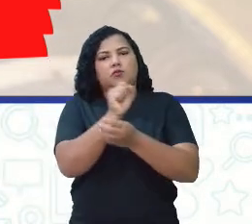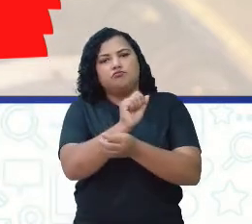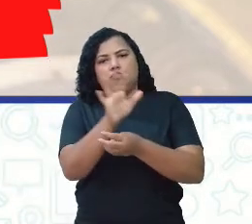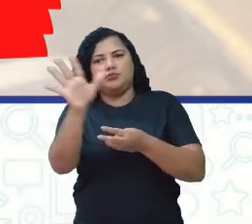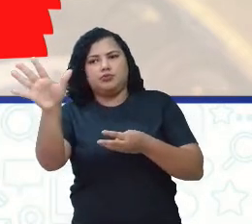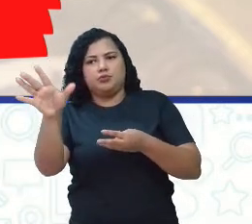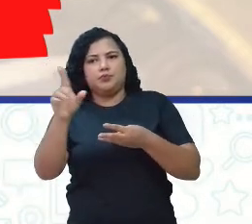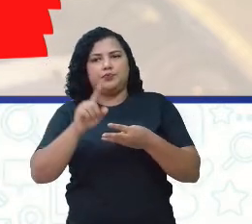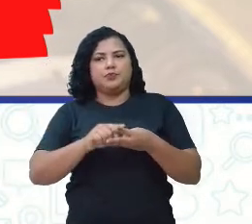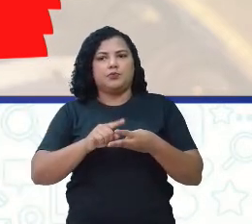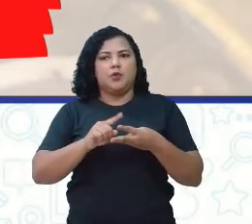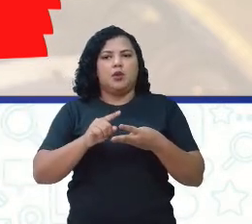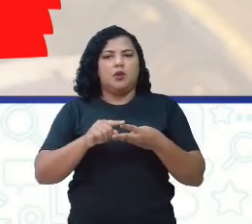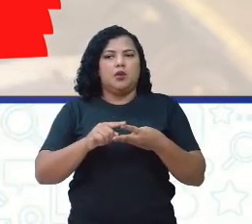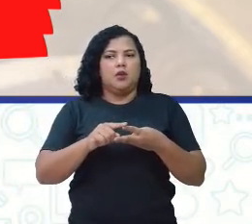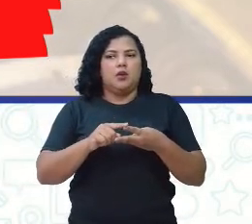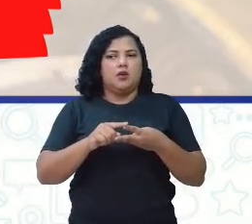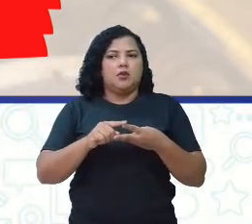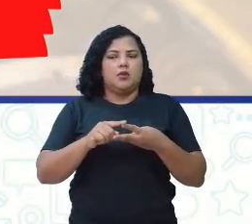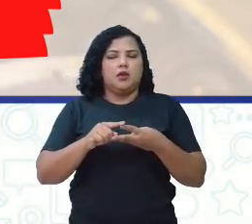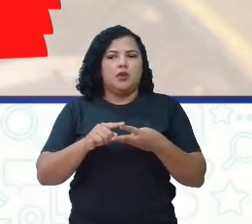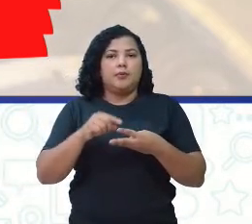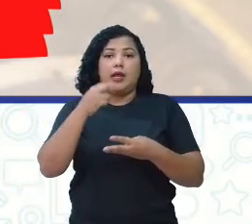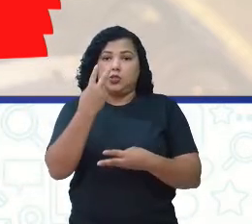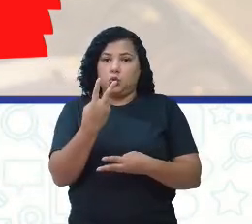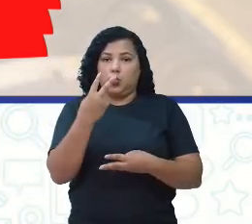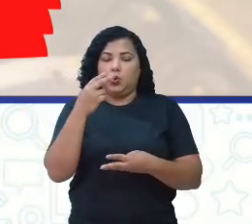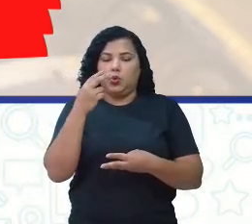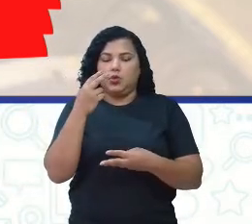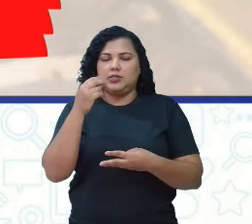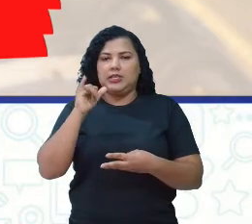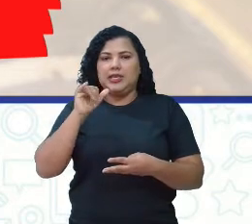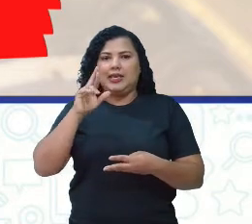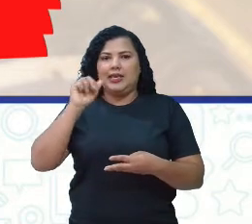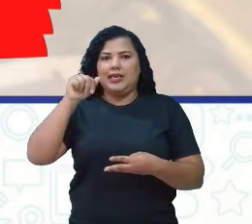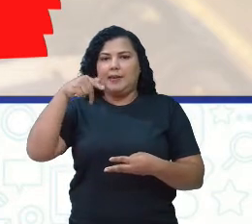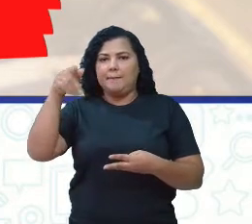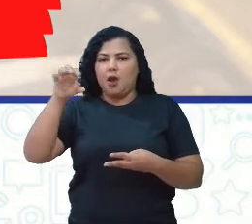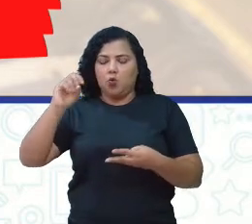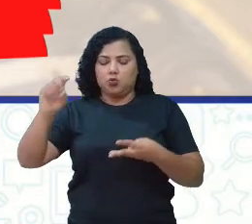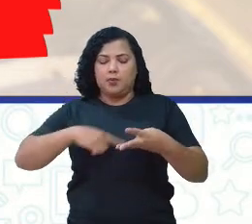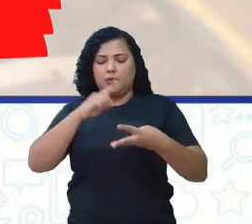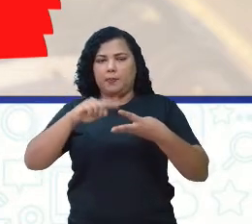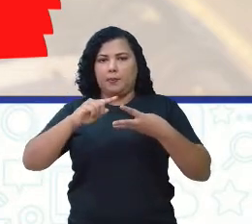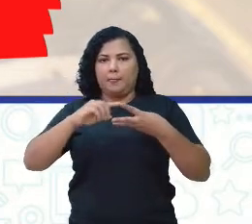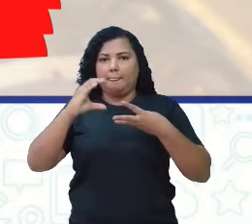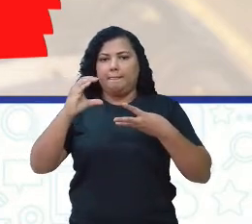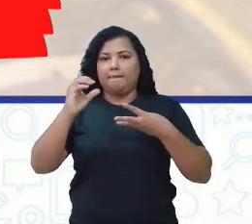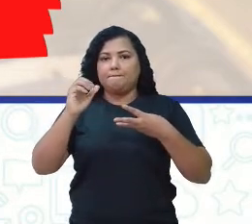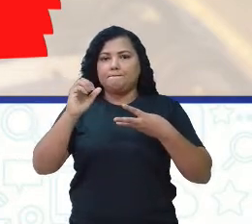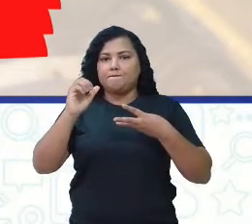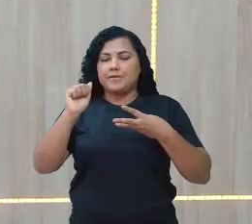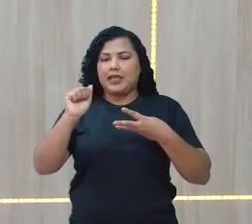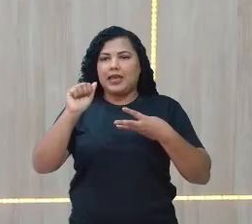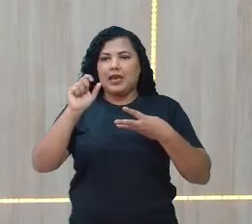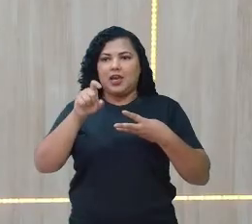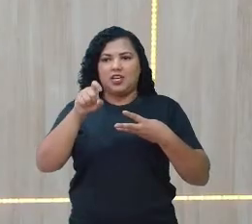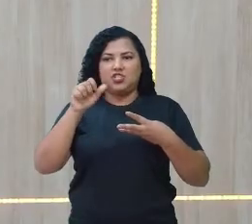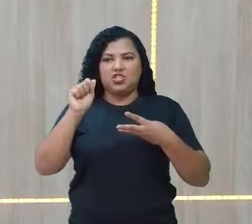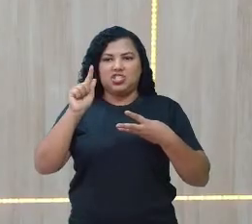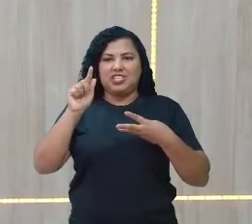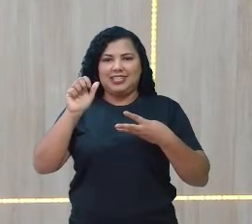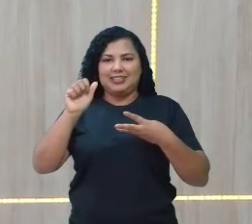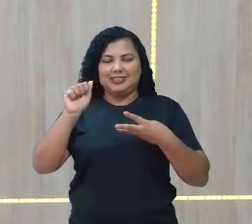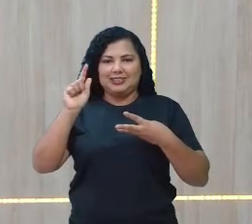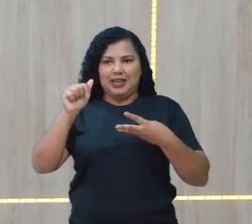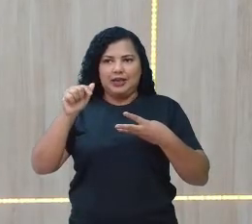para Dois Irmãos. Depois foi construída, né, uma linha para Caxangá e também que atendesse a Casa